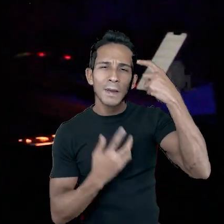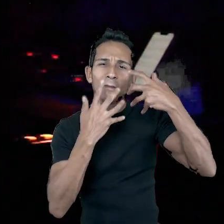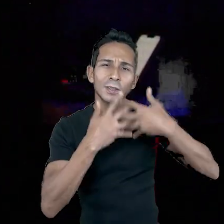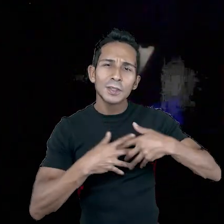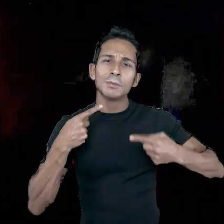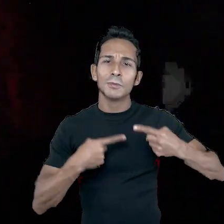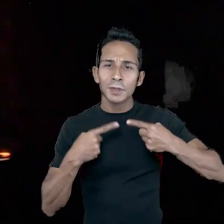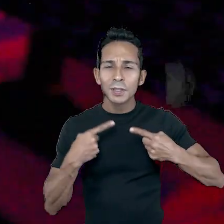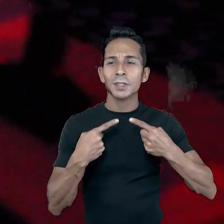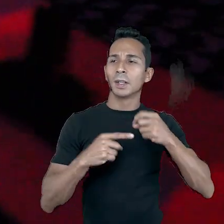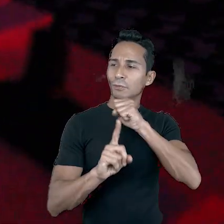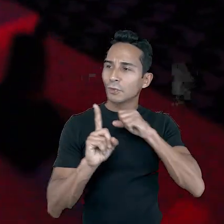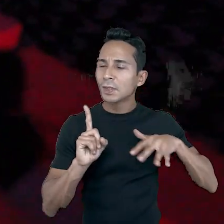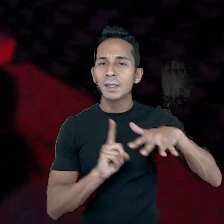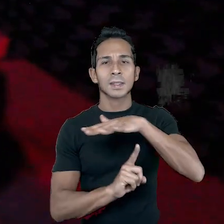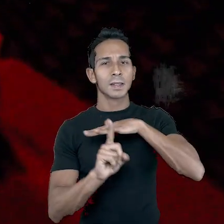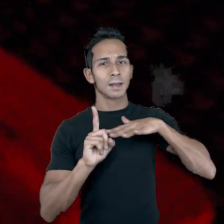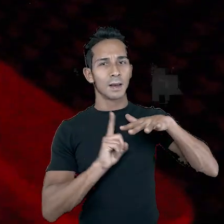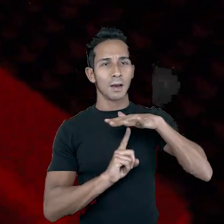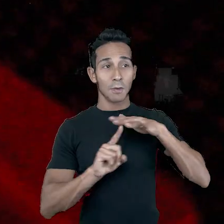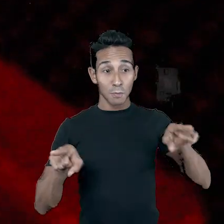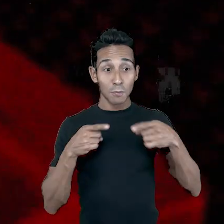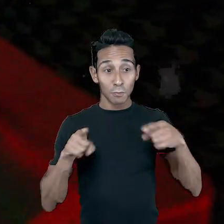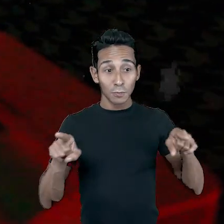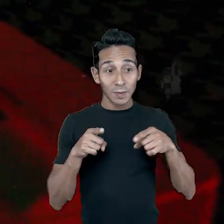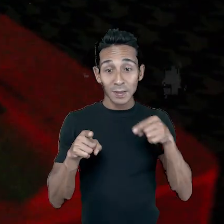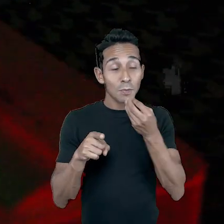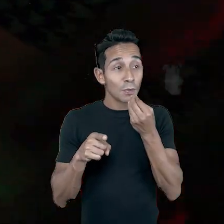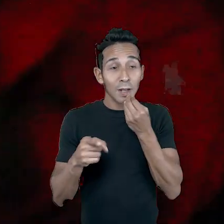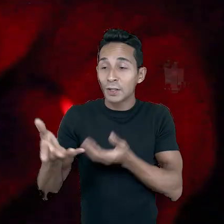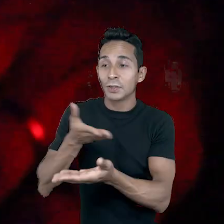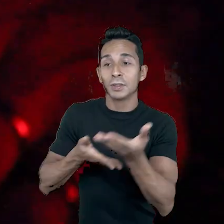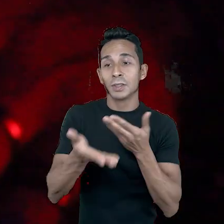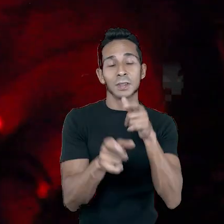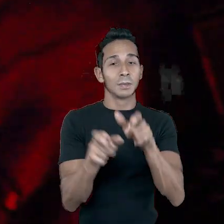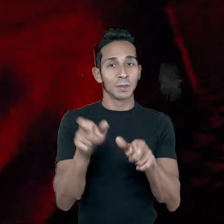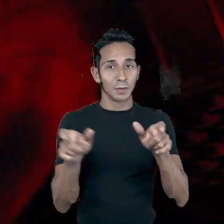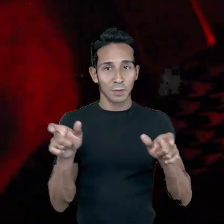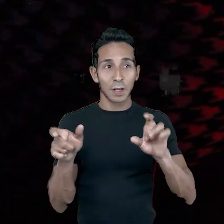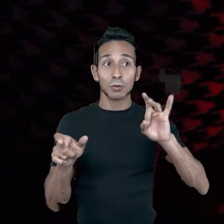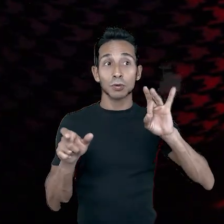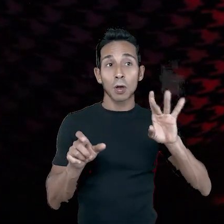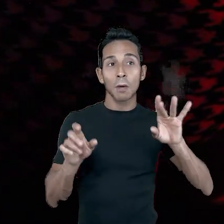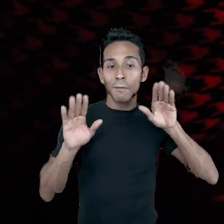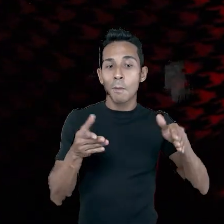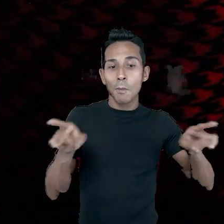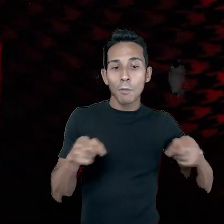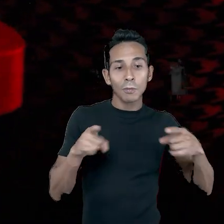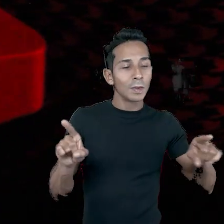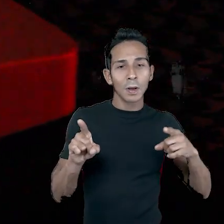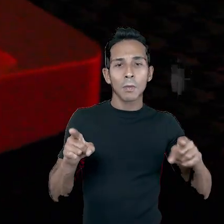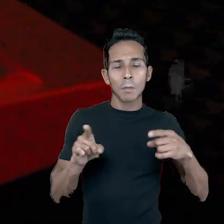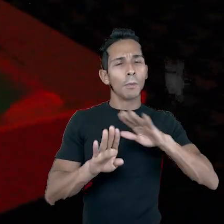coisas também, né, de política, da parte social de fazer música, né, de dividir com as pessoas. É um movimento também que